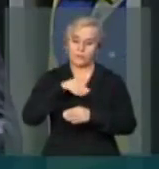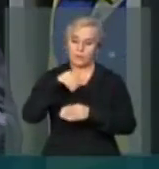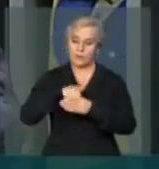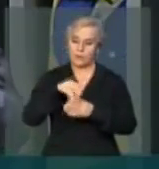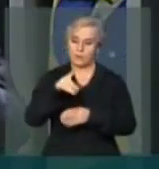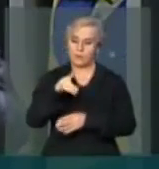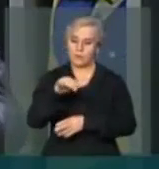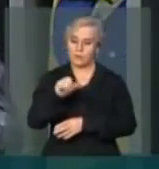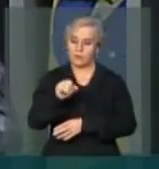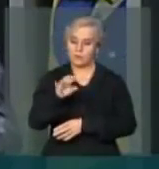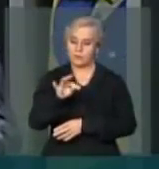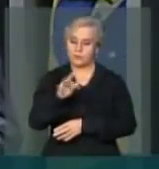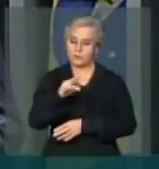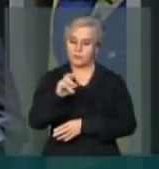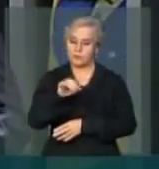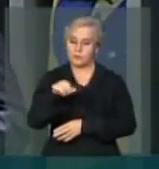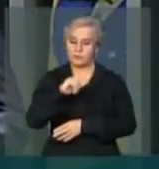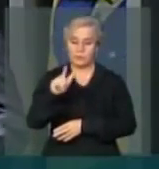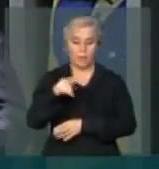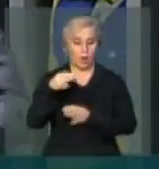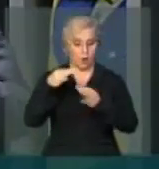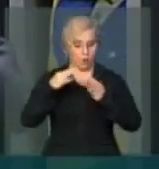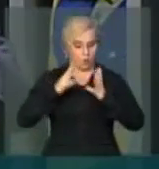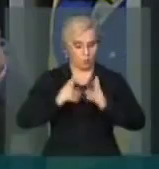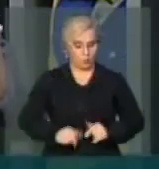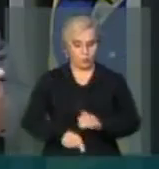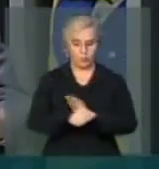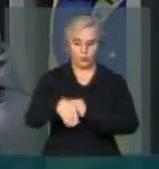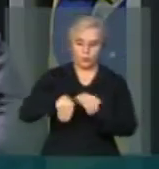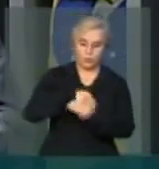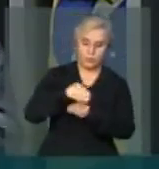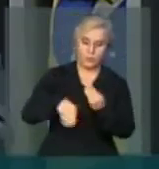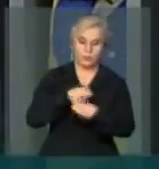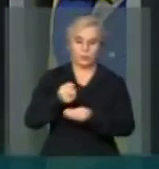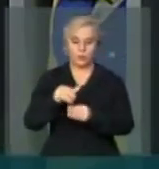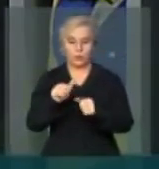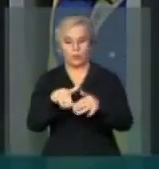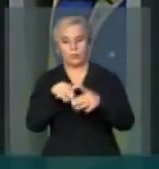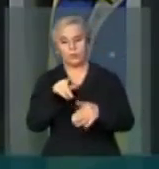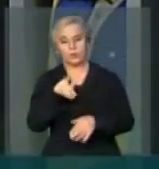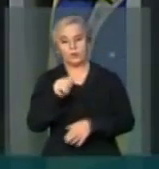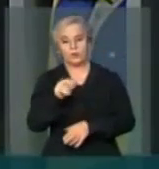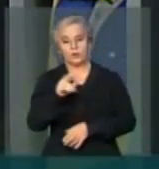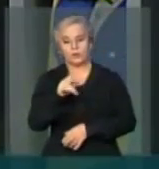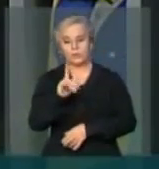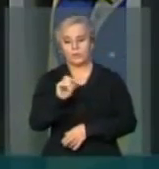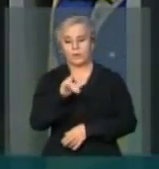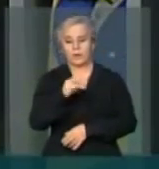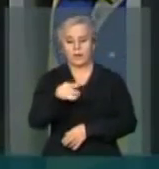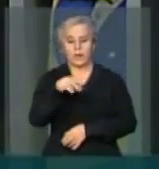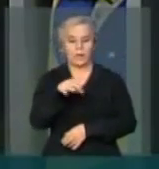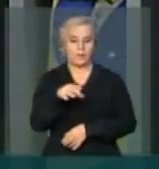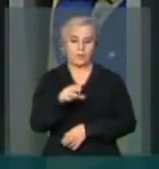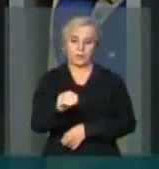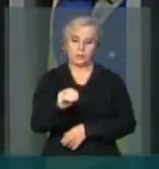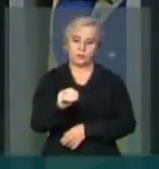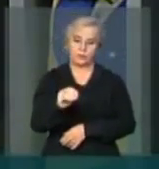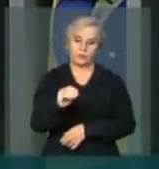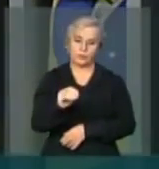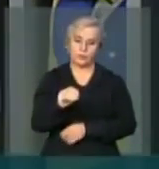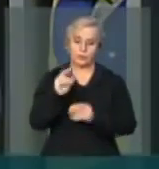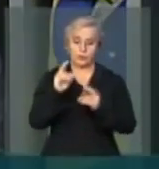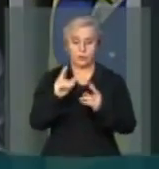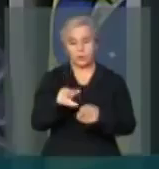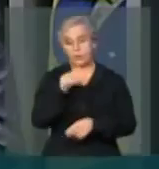misto e parlamentarismo. Parlamentarismo com monarquia, parlamentarismo com um presidente eleito diretamente, como a